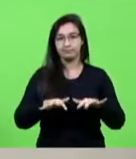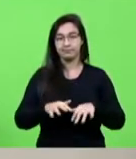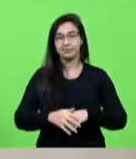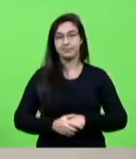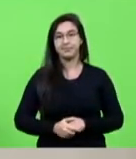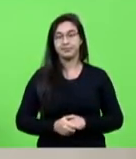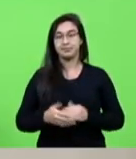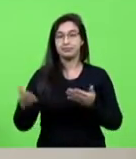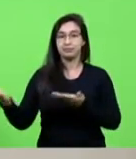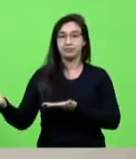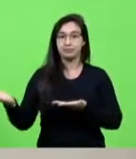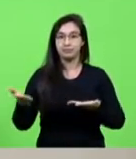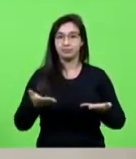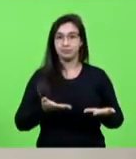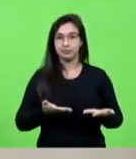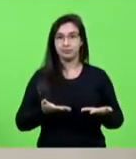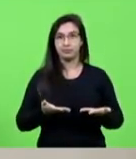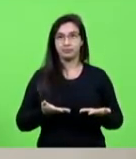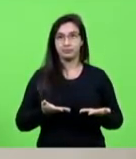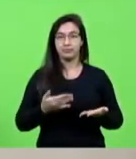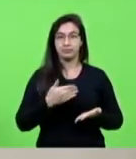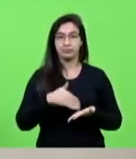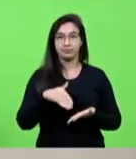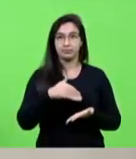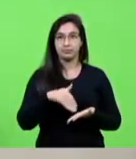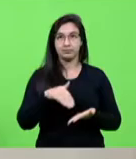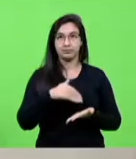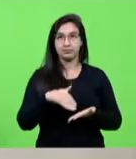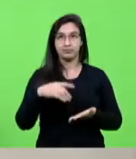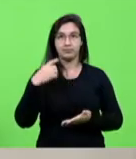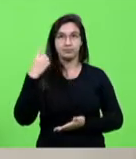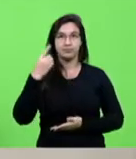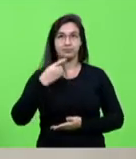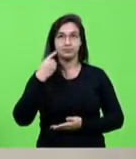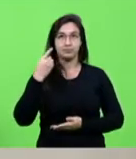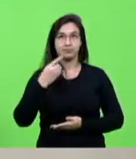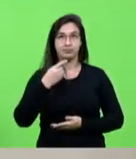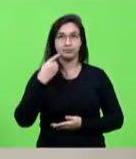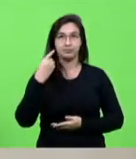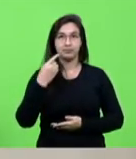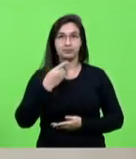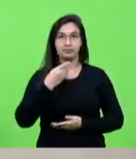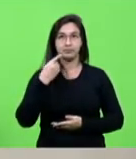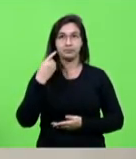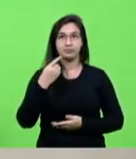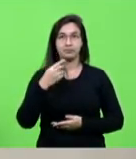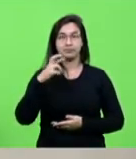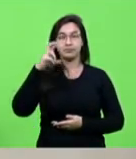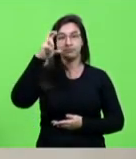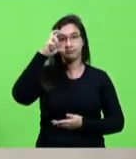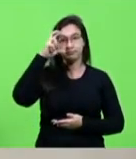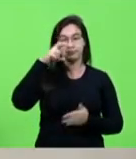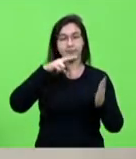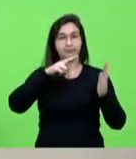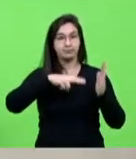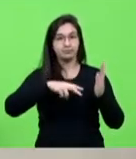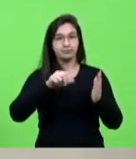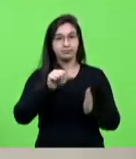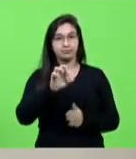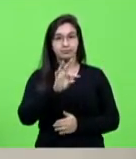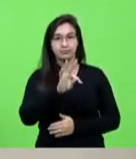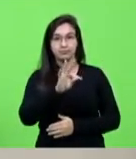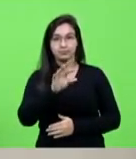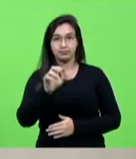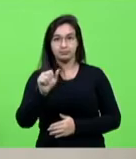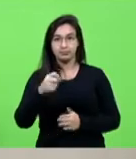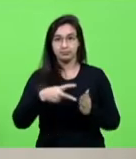Eu convido o nosso secretário, o deputado Ricardo Alba, que proceda à leitura das